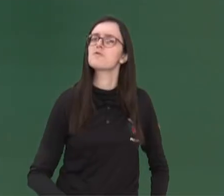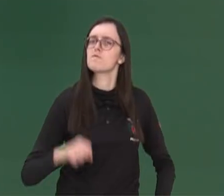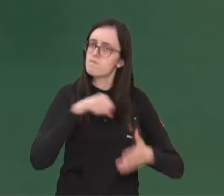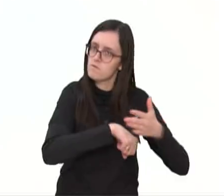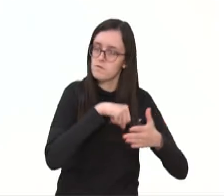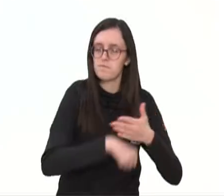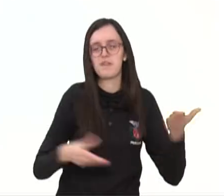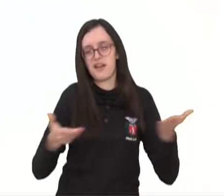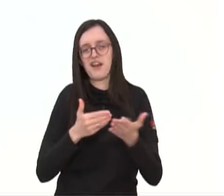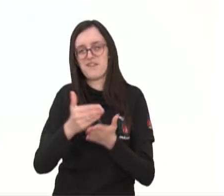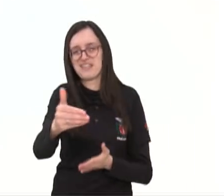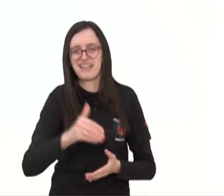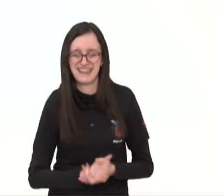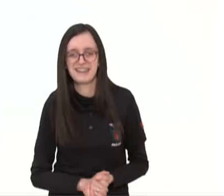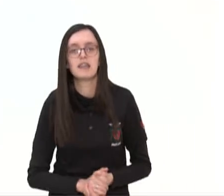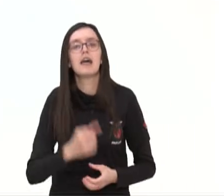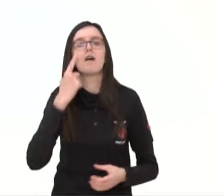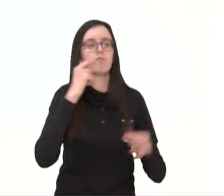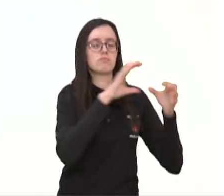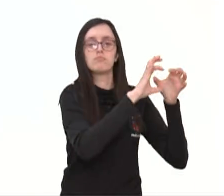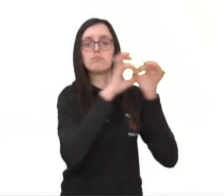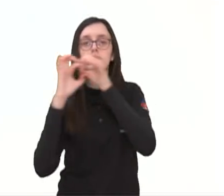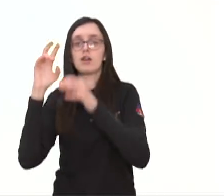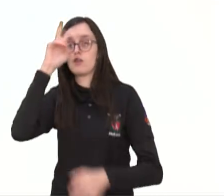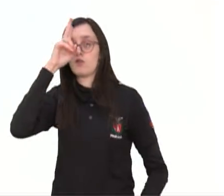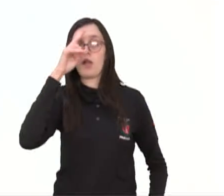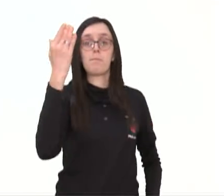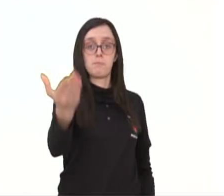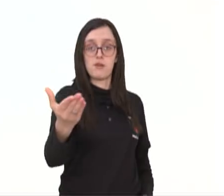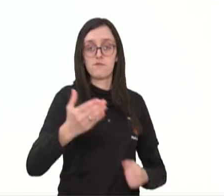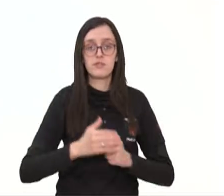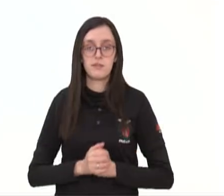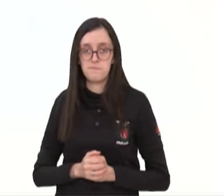Bora começar? Contexto histórico para você.